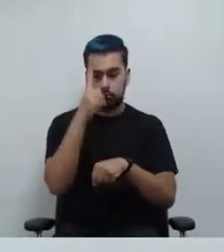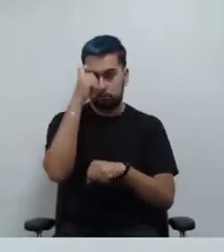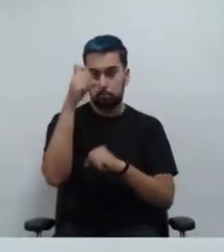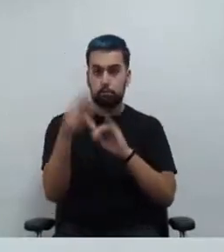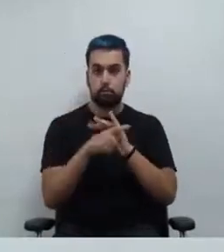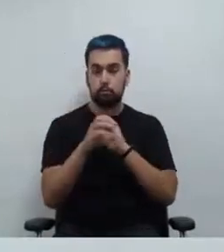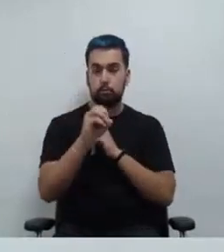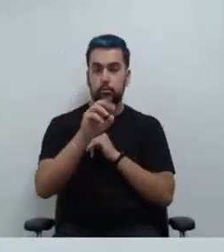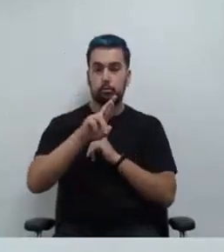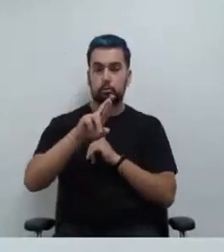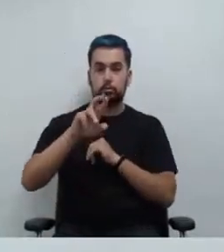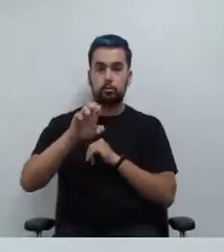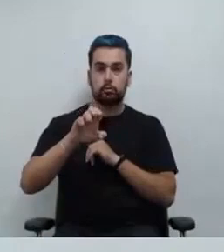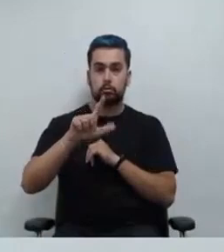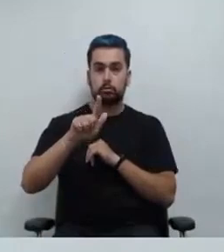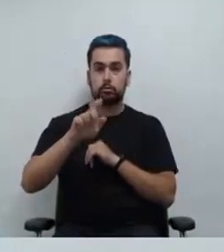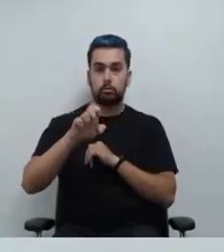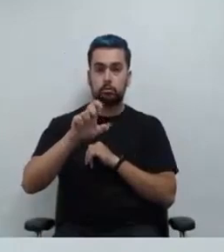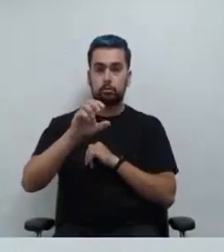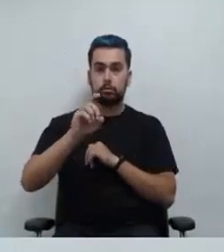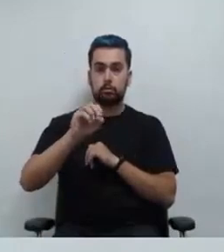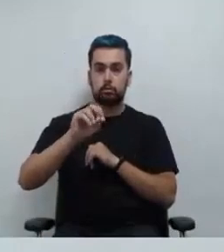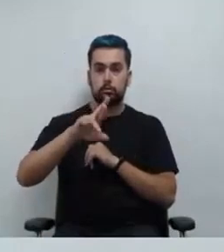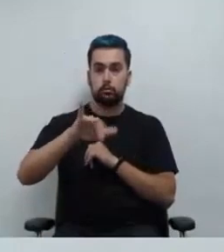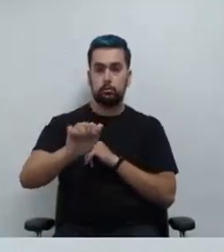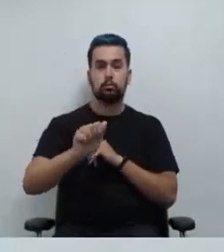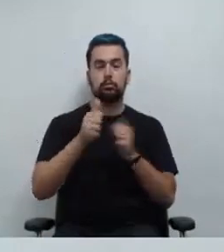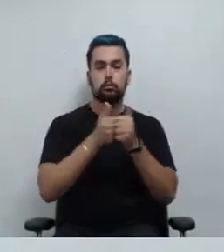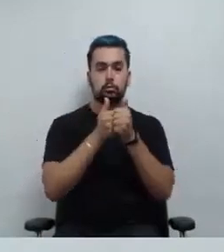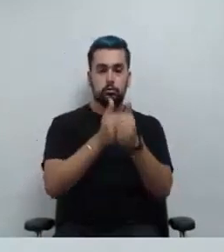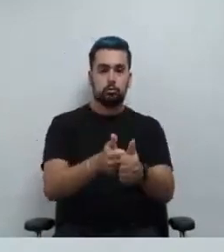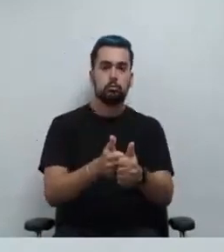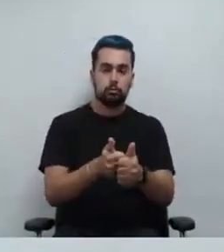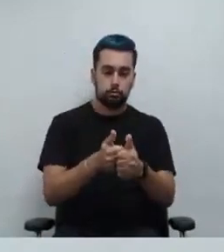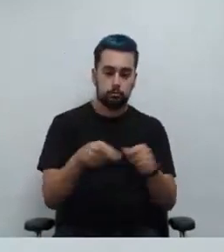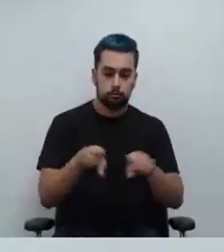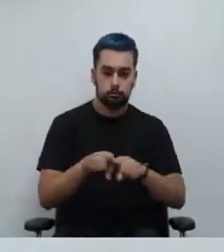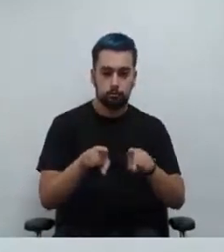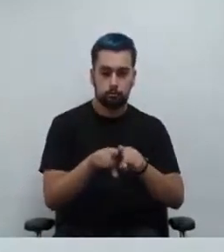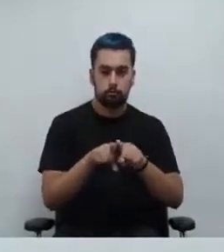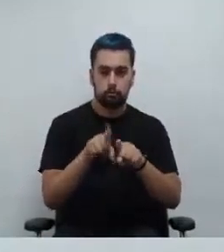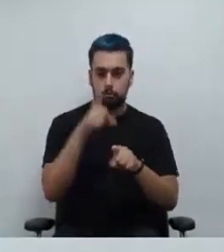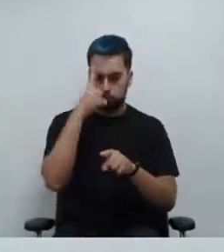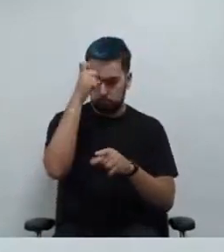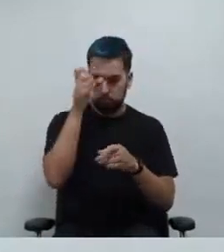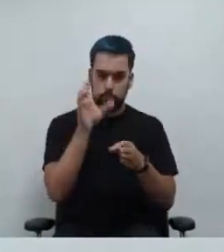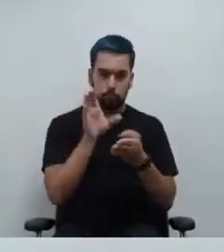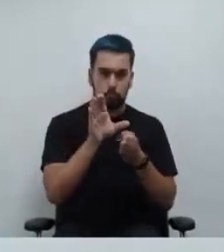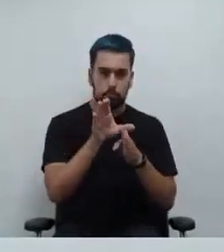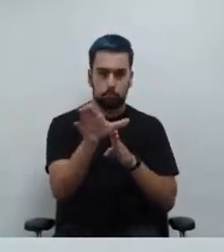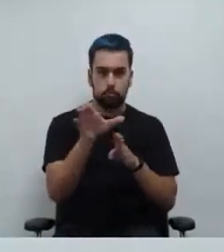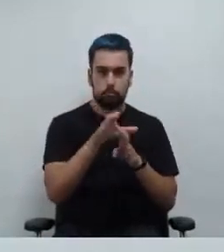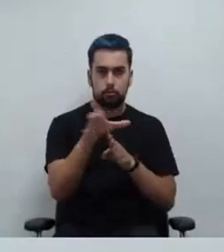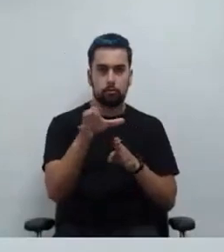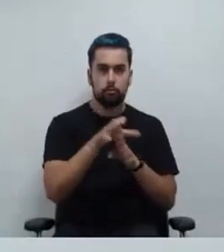corregedoria, até nessa ideia de acompanhamento mais próximo, com uma ideia de orientação, algo mais proativo, também